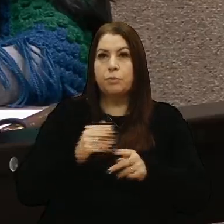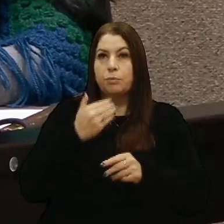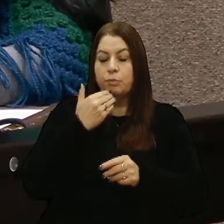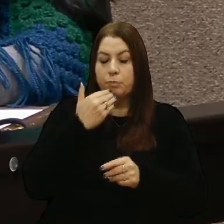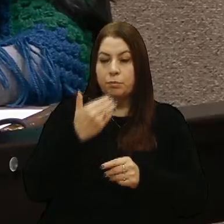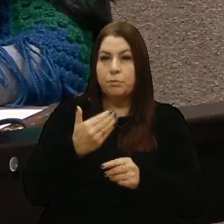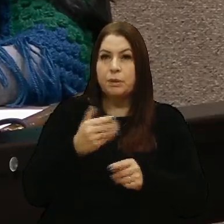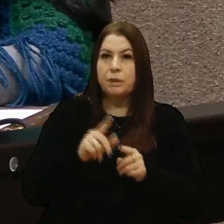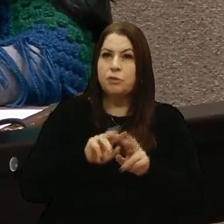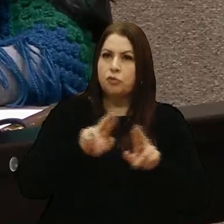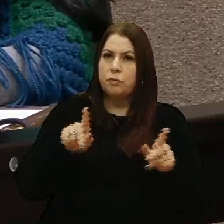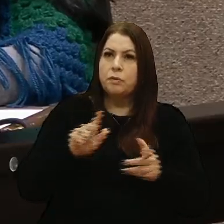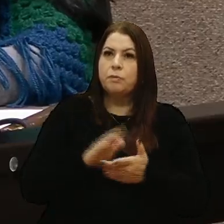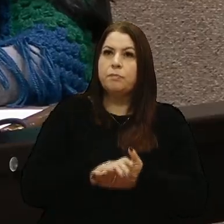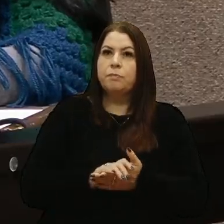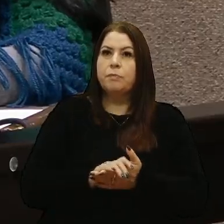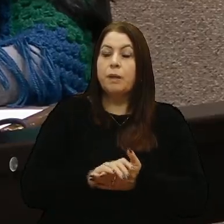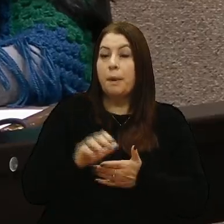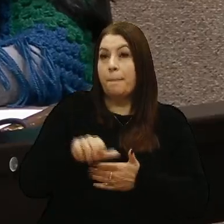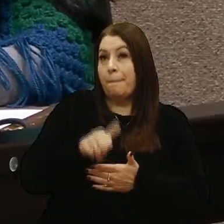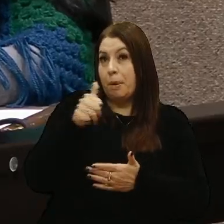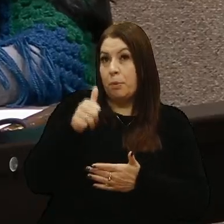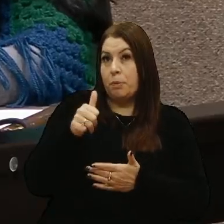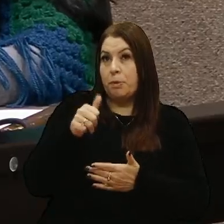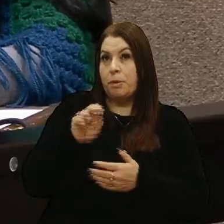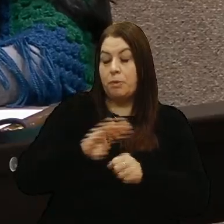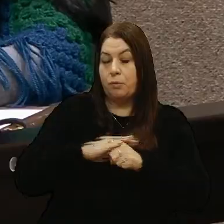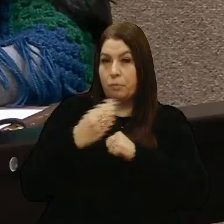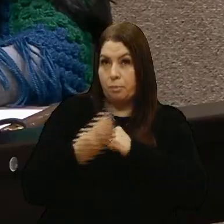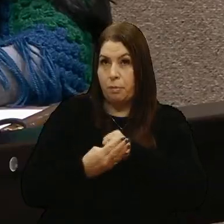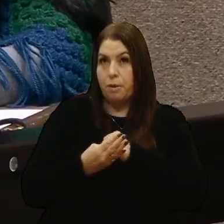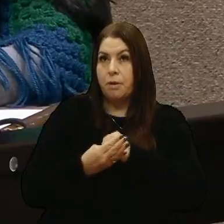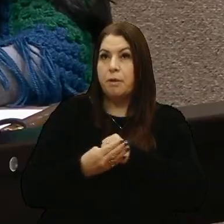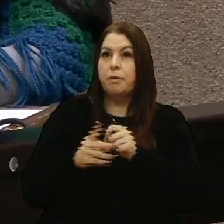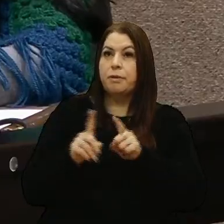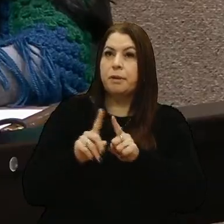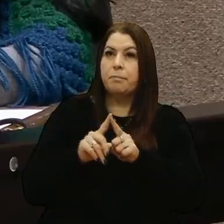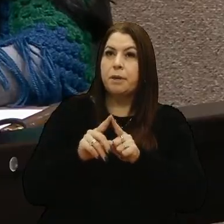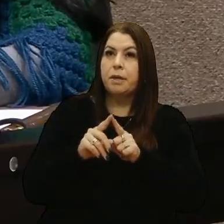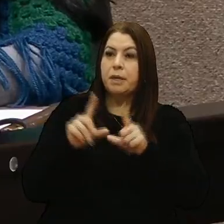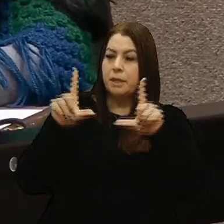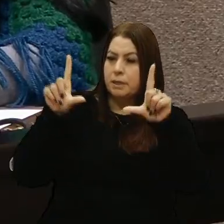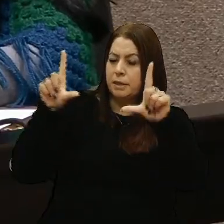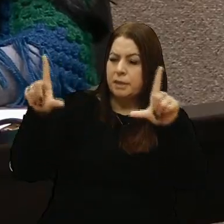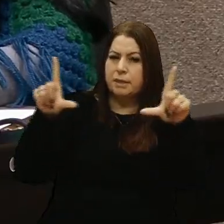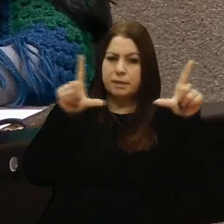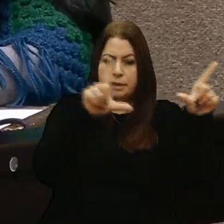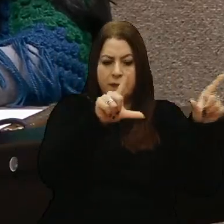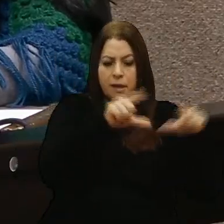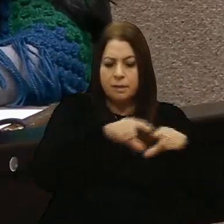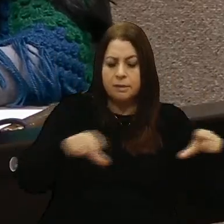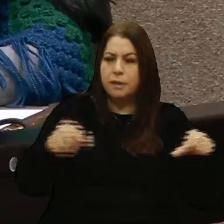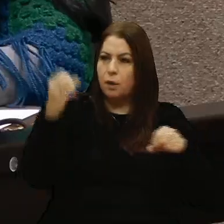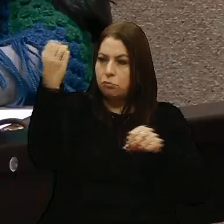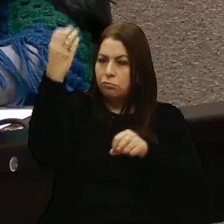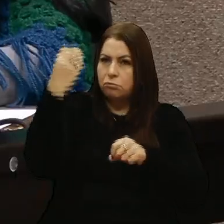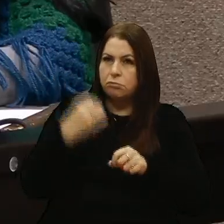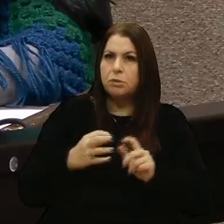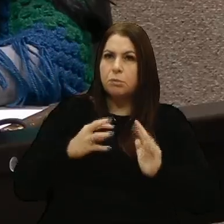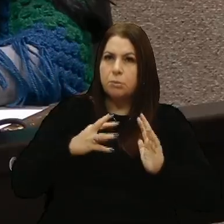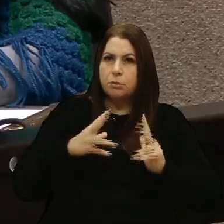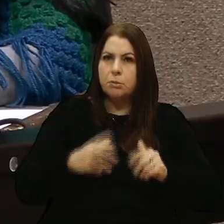pedem, né, diversas melhorias nos seus bairros, questão de sinalização viária, a questão do